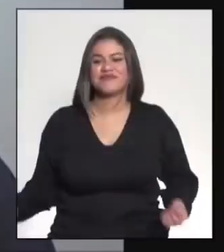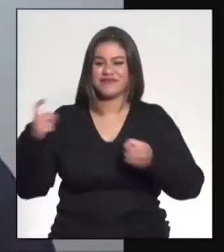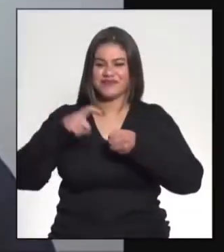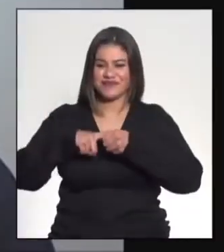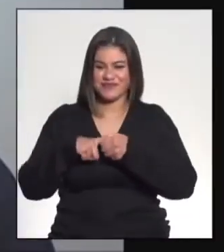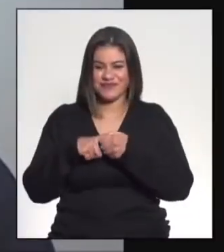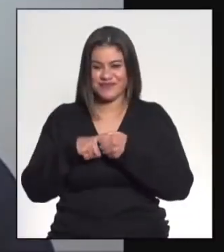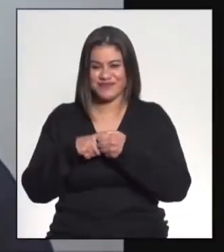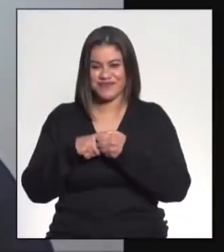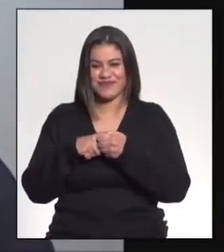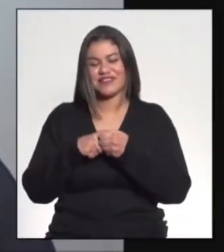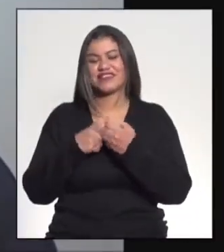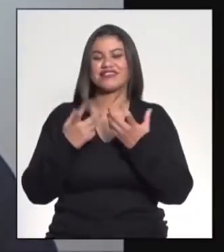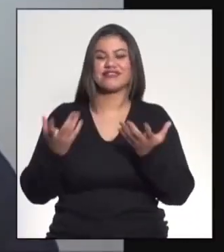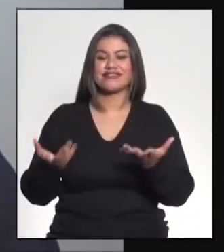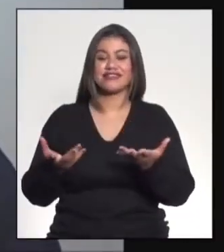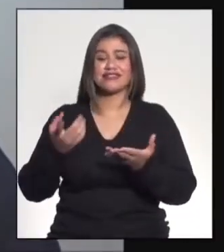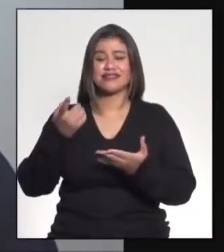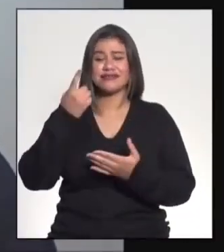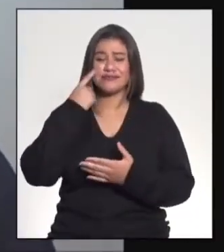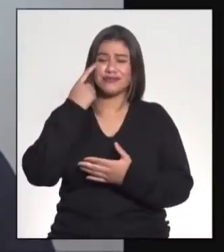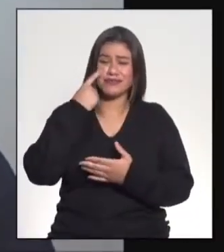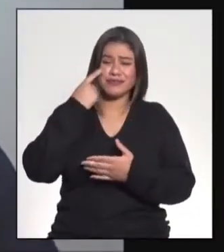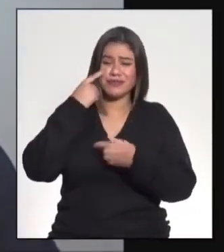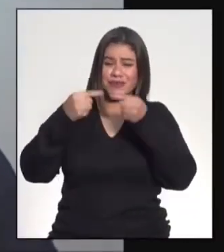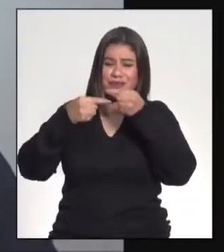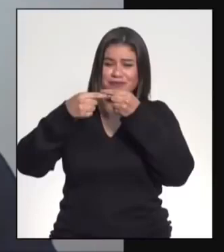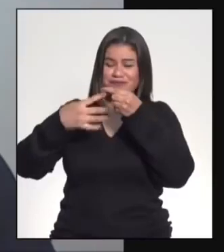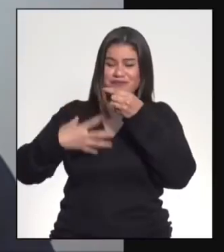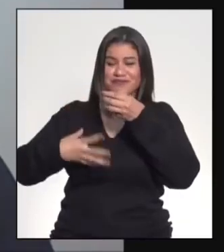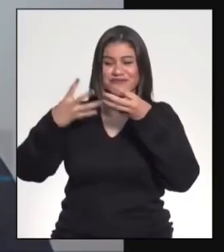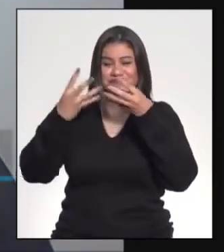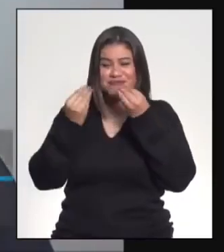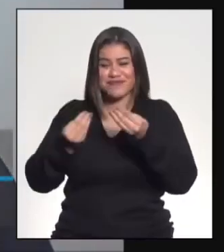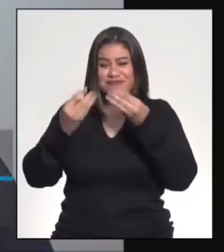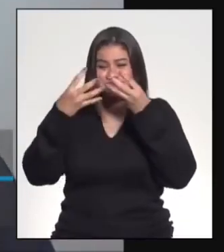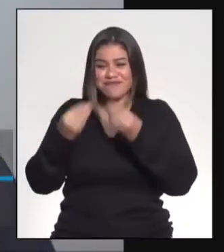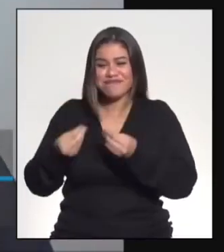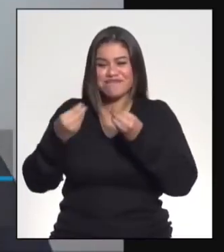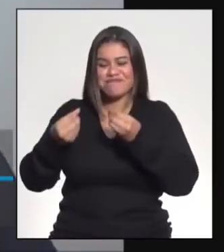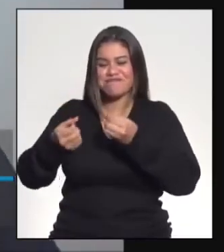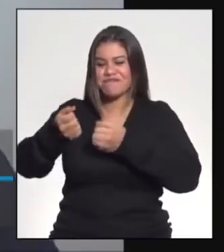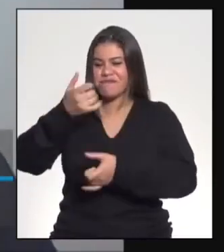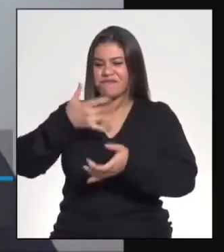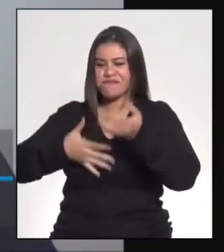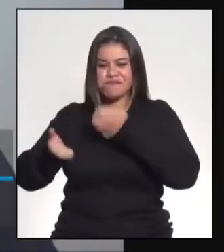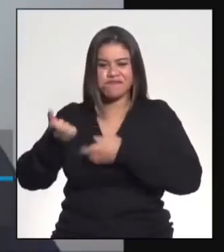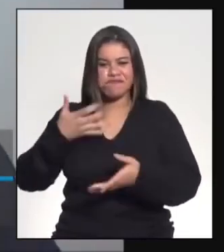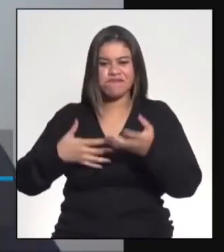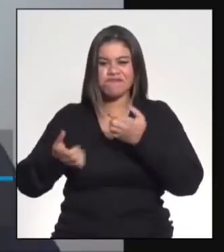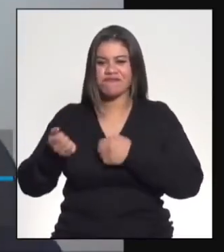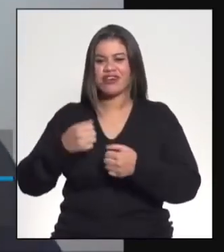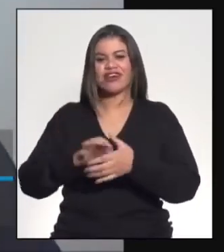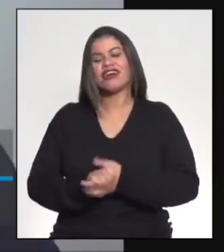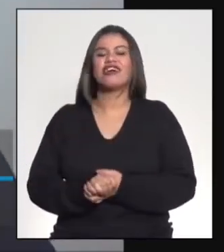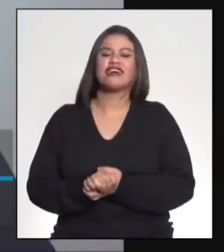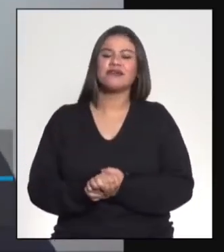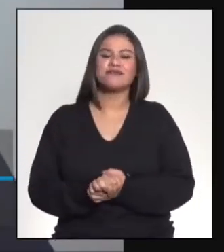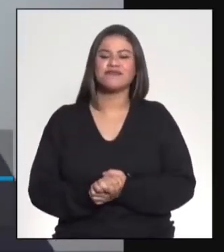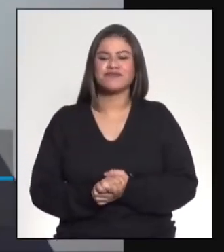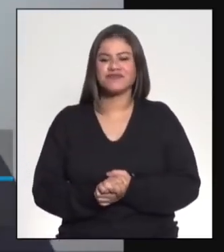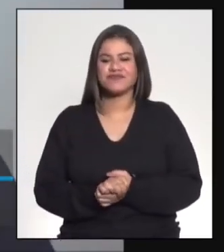Retornamos aqui, né? Olha, Fê, muitas respostas que eles